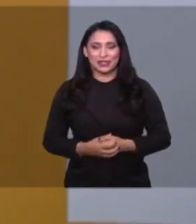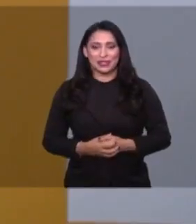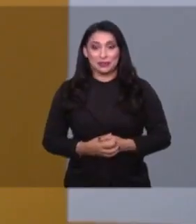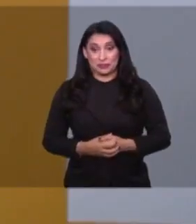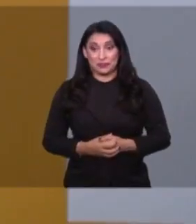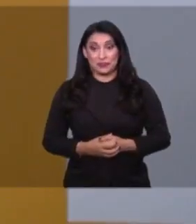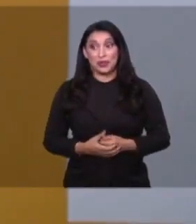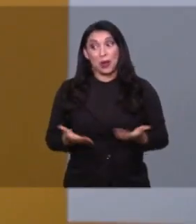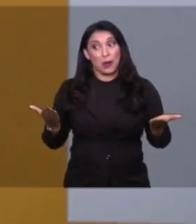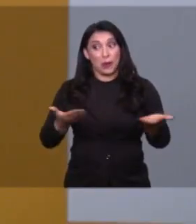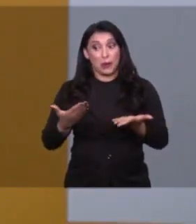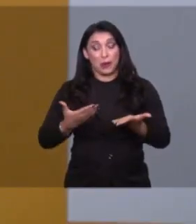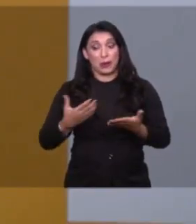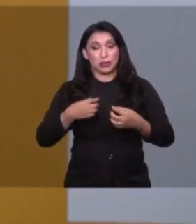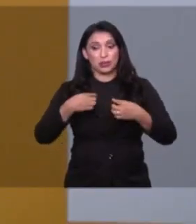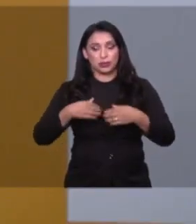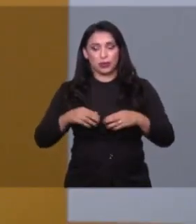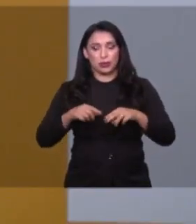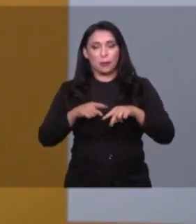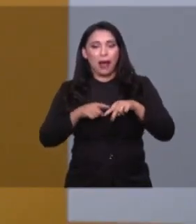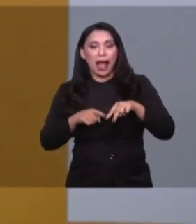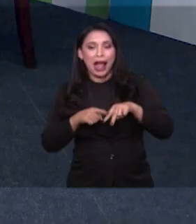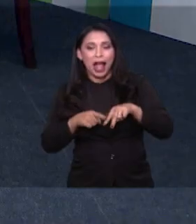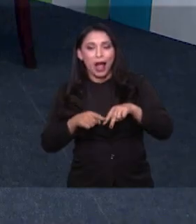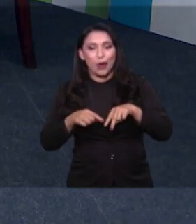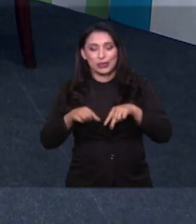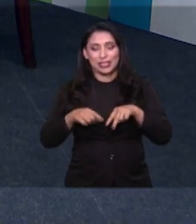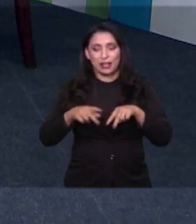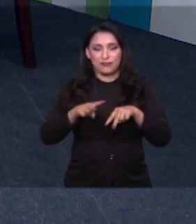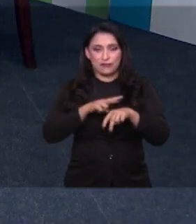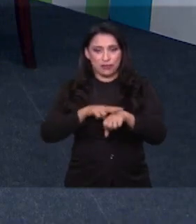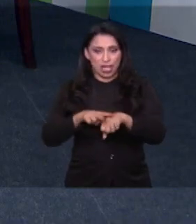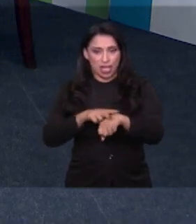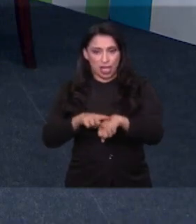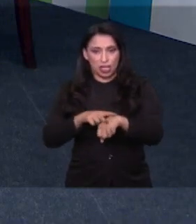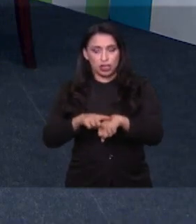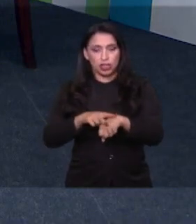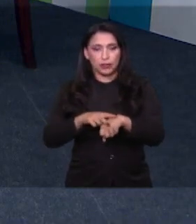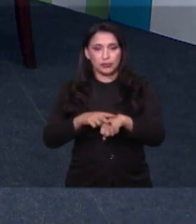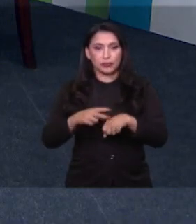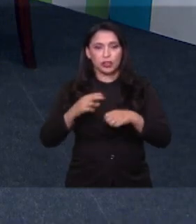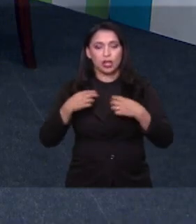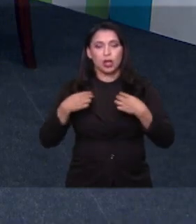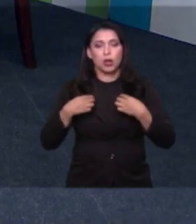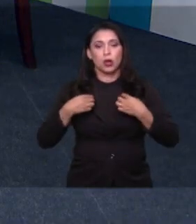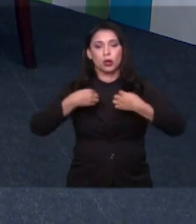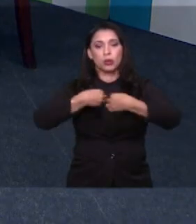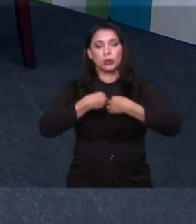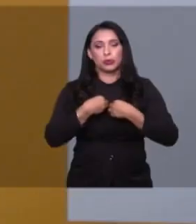Hoje eu estou com uma calça verde, estou usando uma blusa também